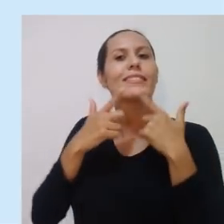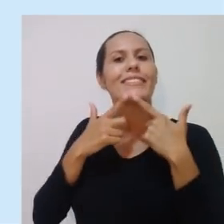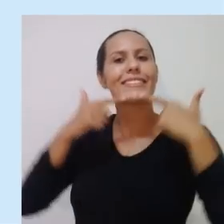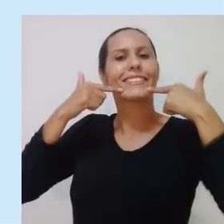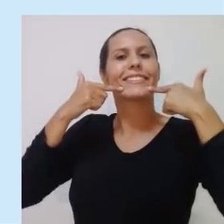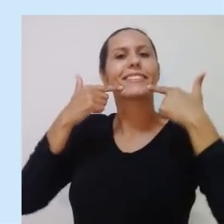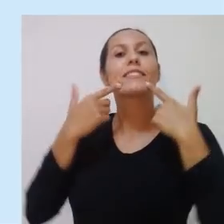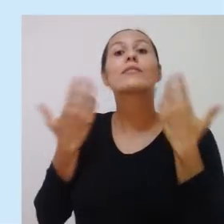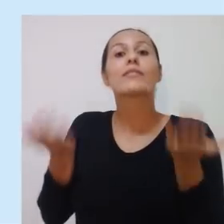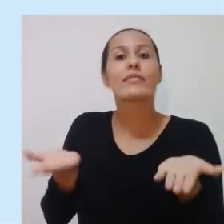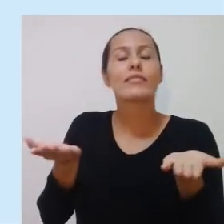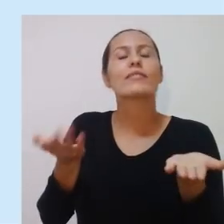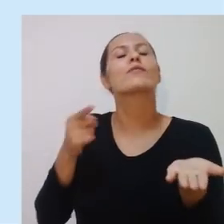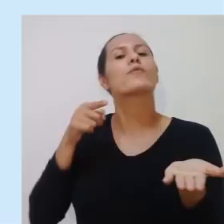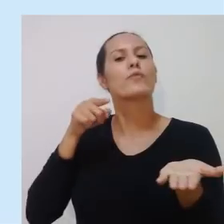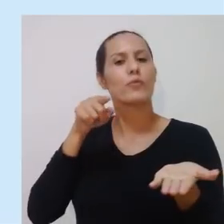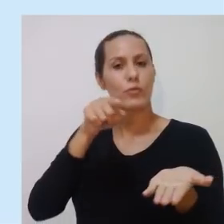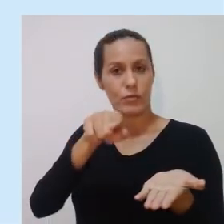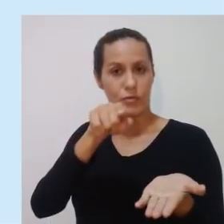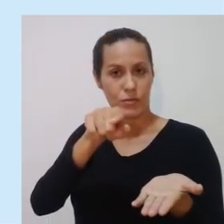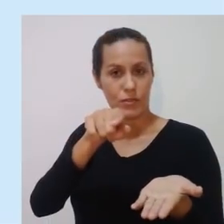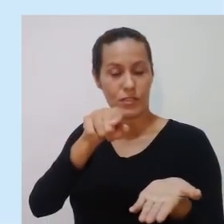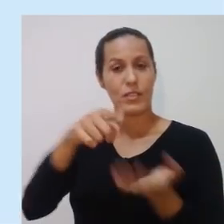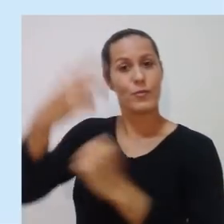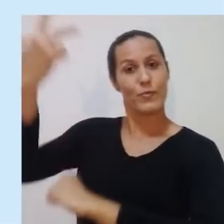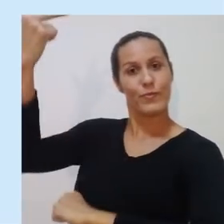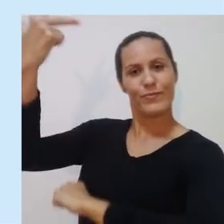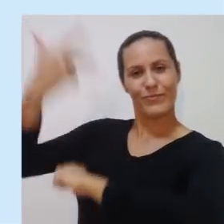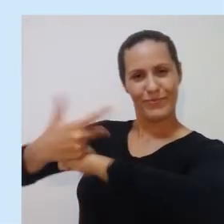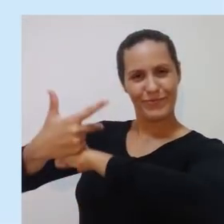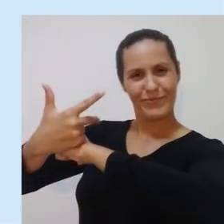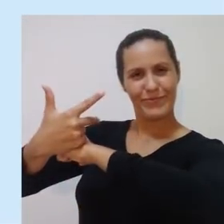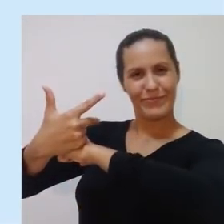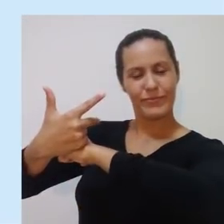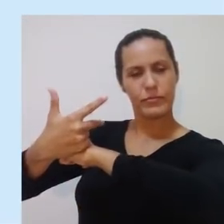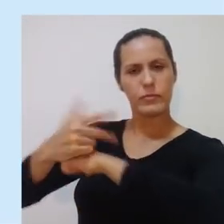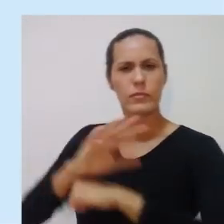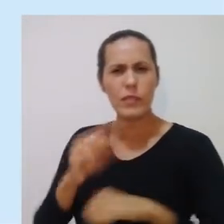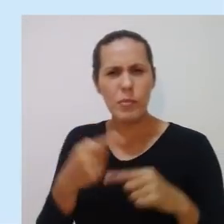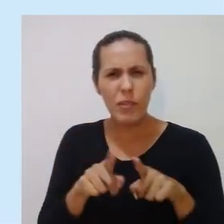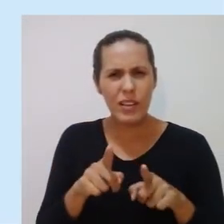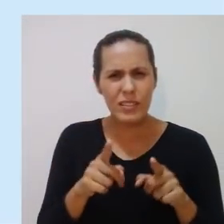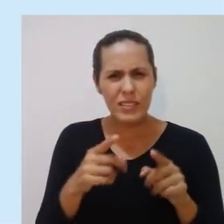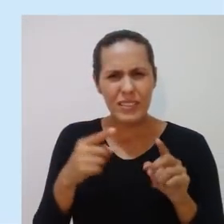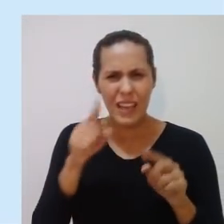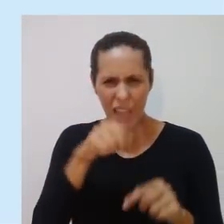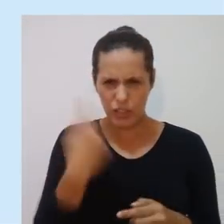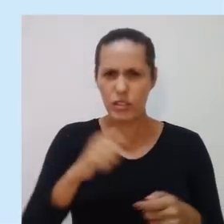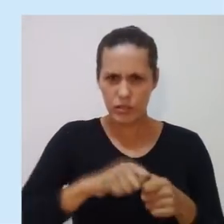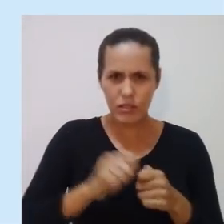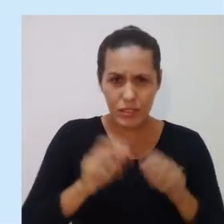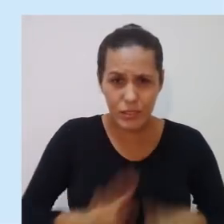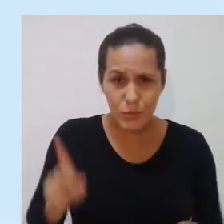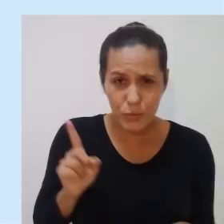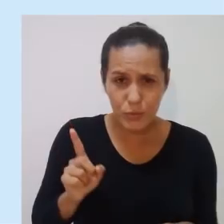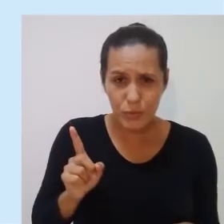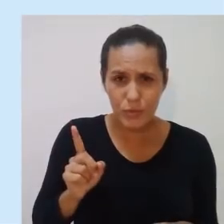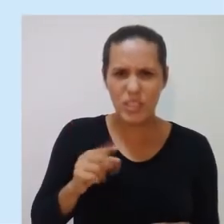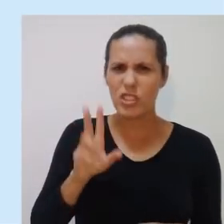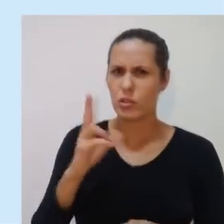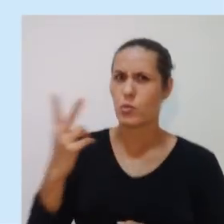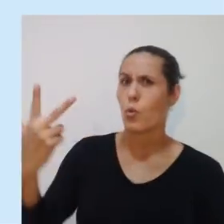você deveria sorrir. Você está sendo filmado. Mas será que é isso que nós temos que